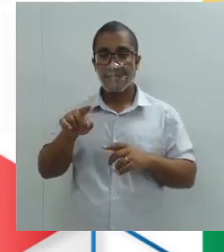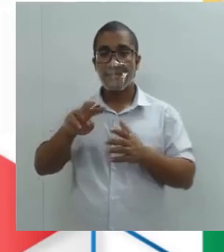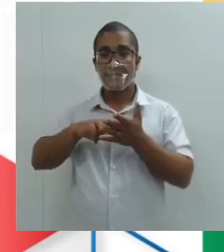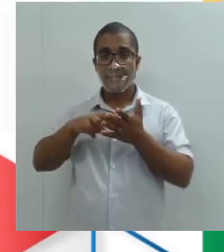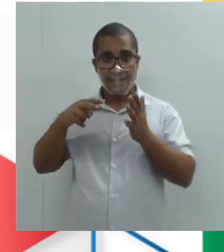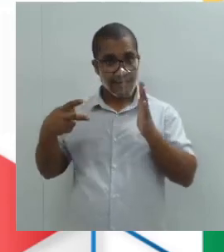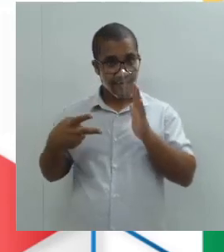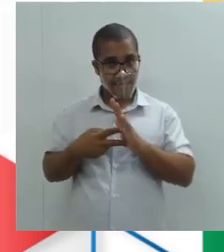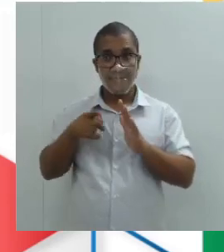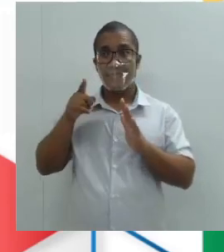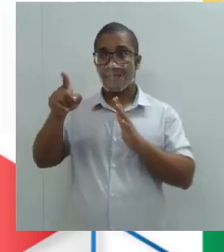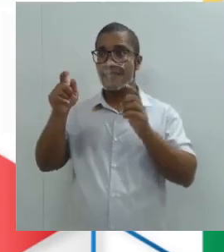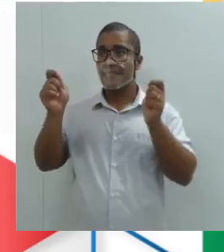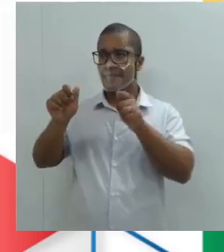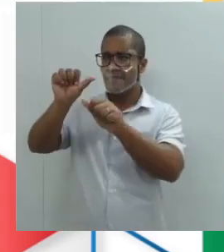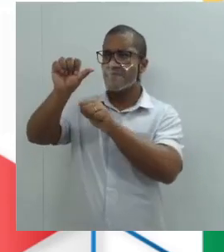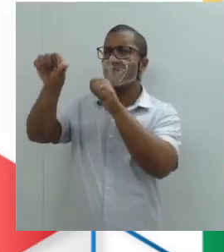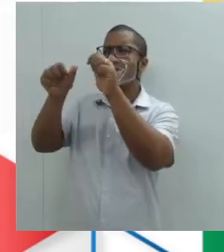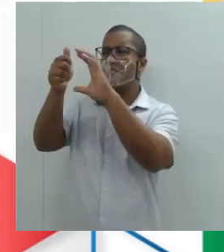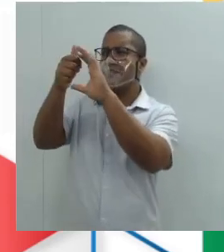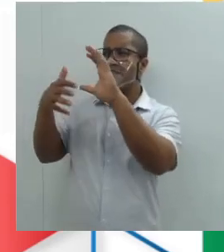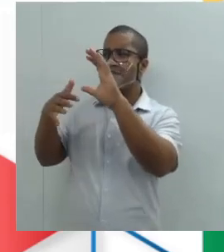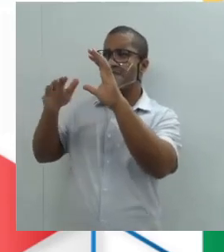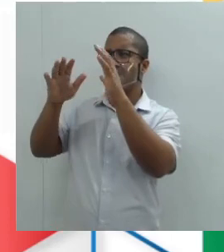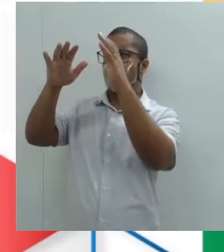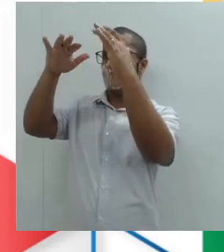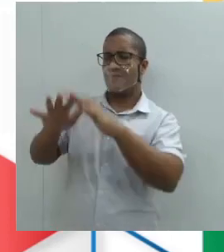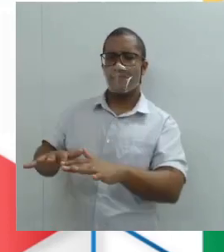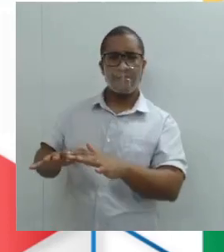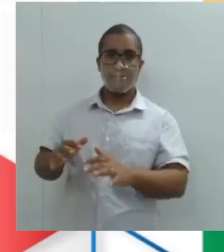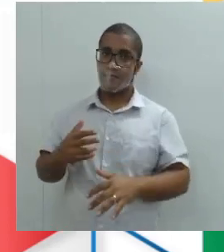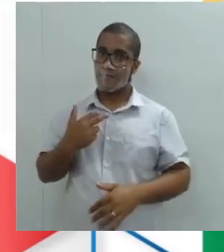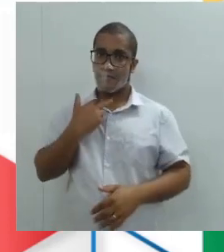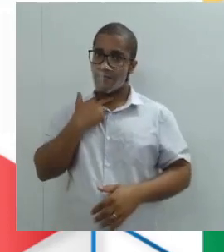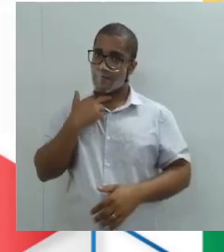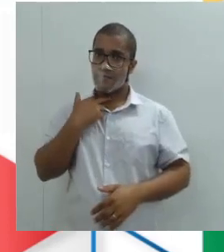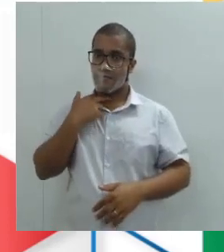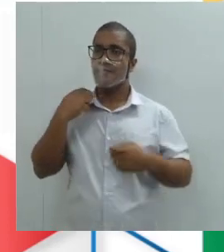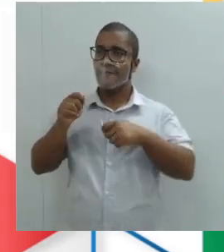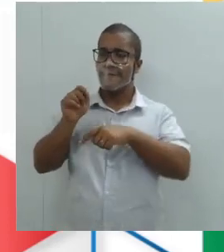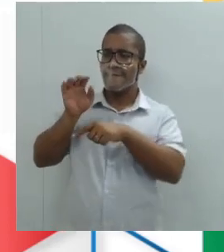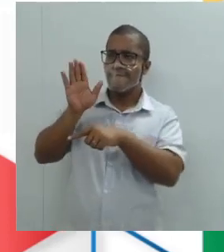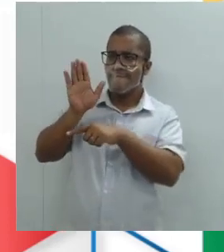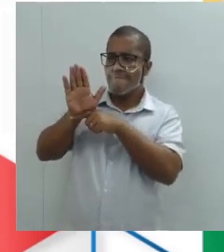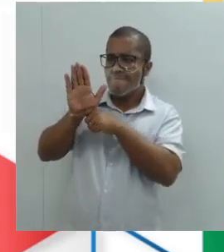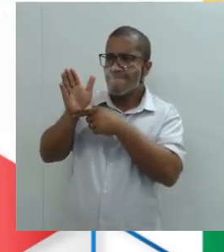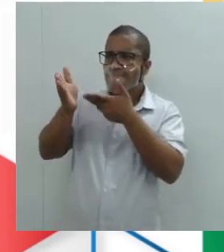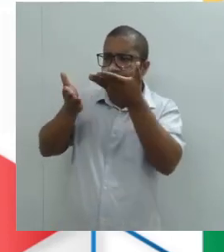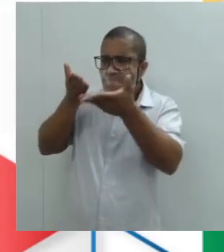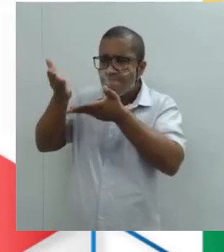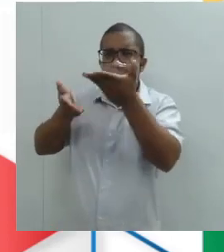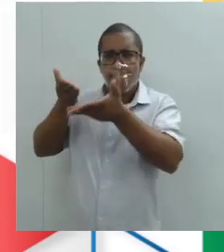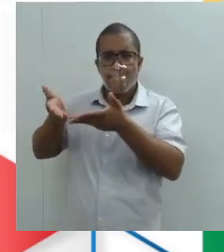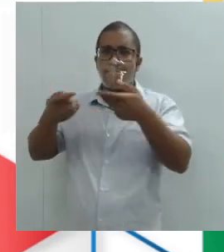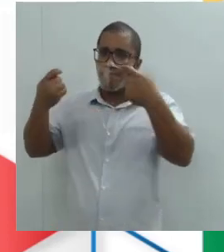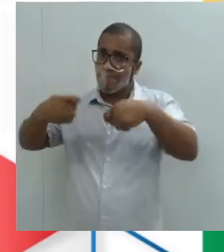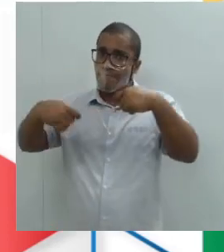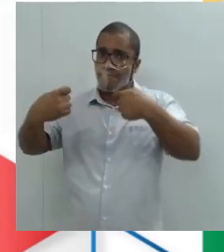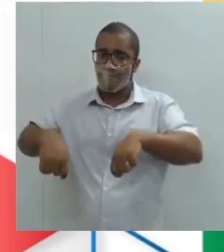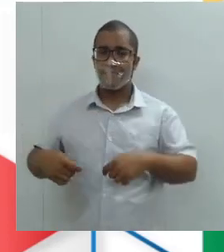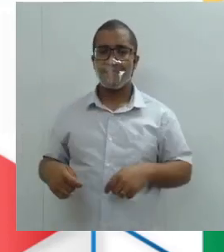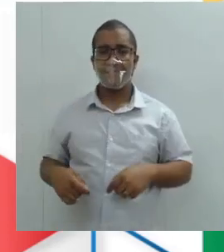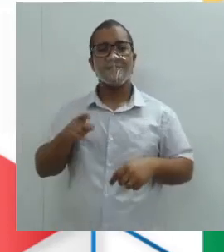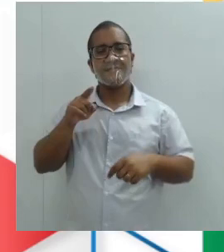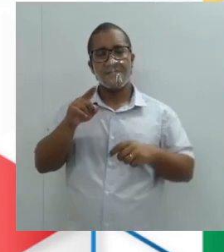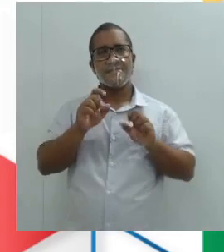preserva, não pode ser mexido, não pode ser destruído, por isso que ele é tombado. Pode ser bens considerado patrimônio